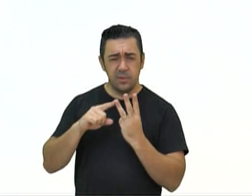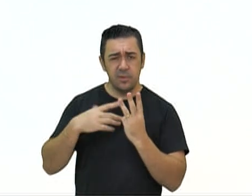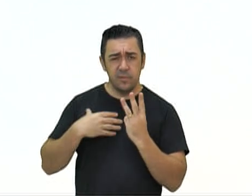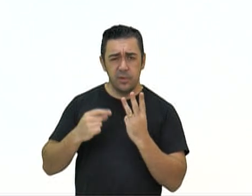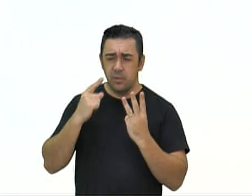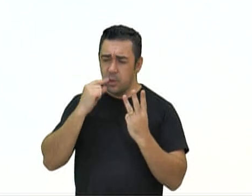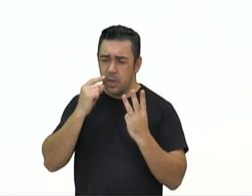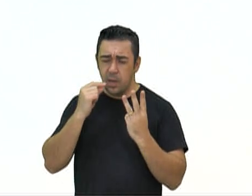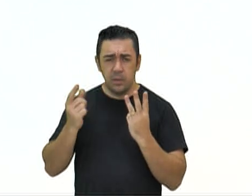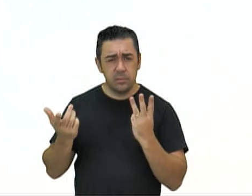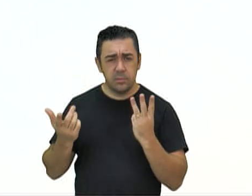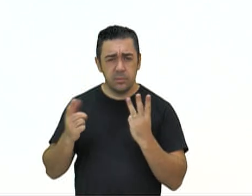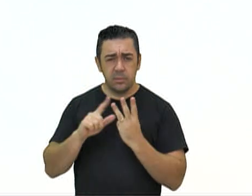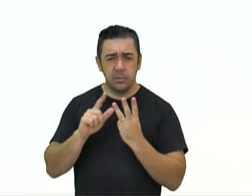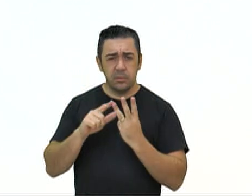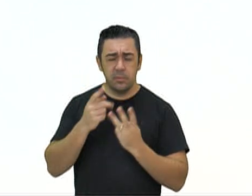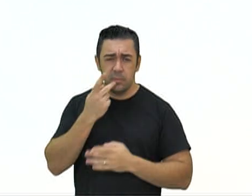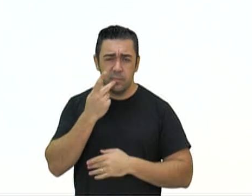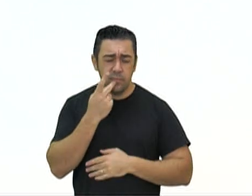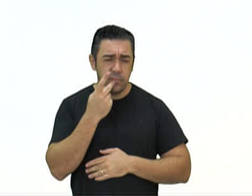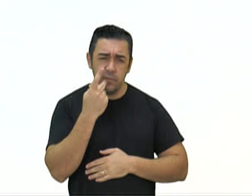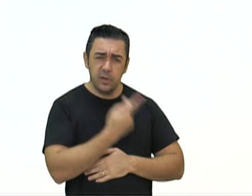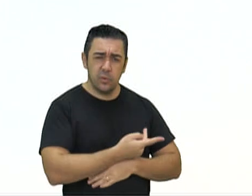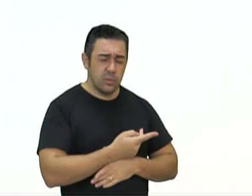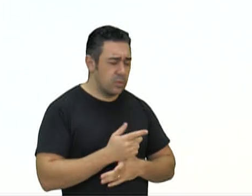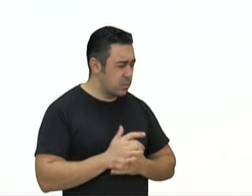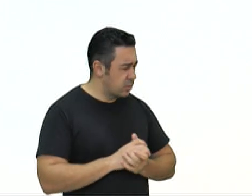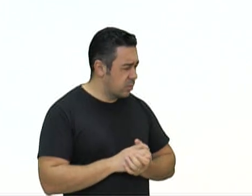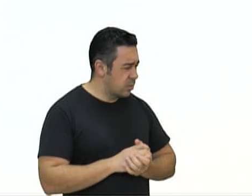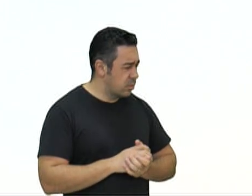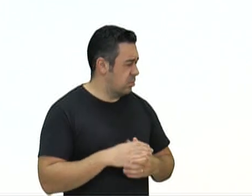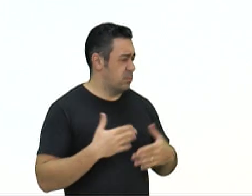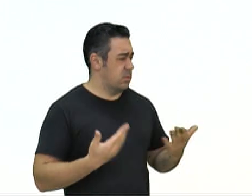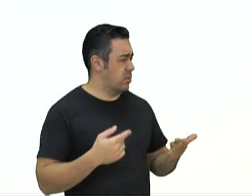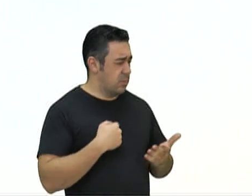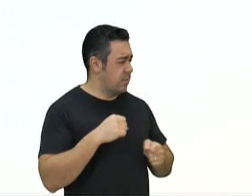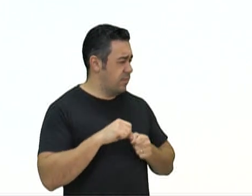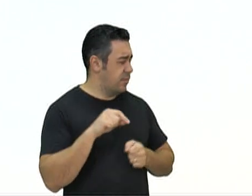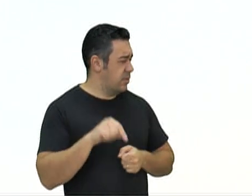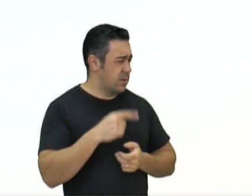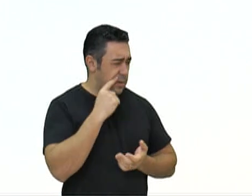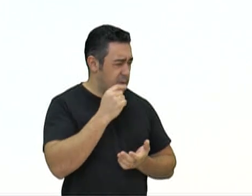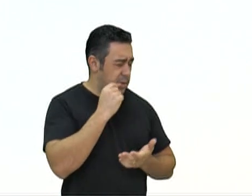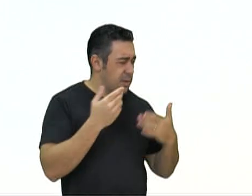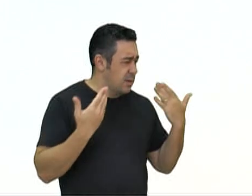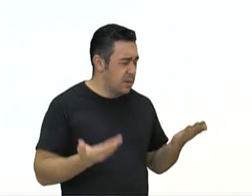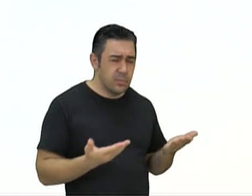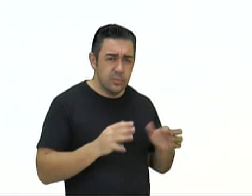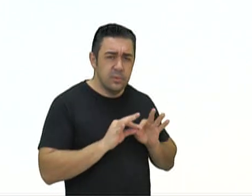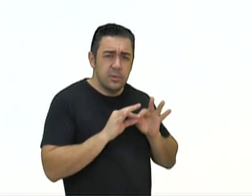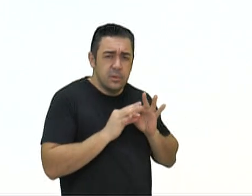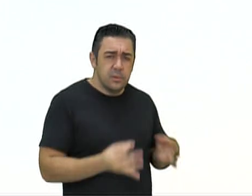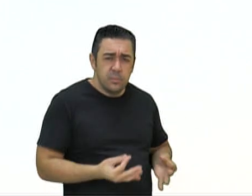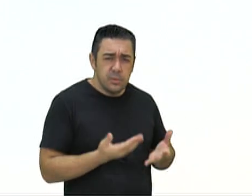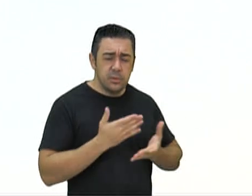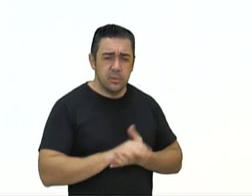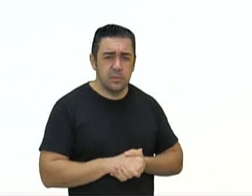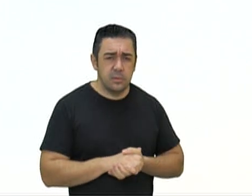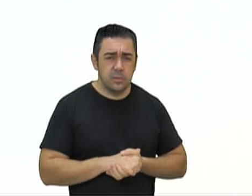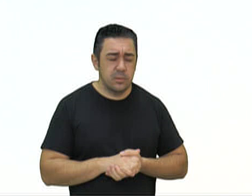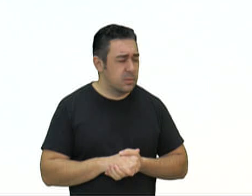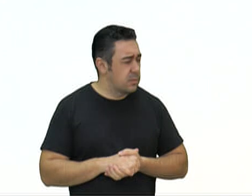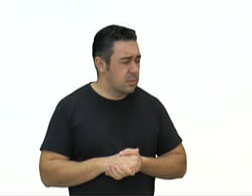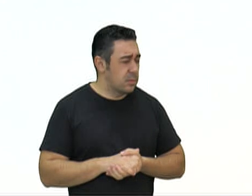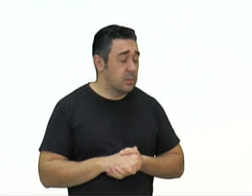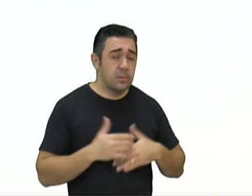seu colo, comentou desiludido: "Que vou eu fazer com um simples gato?"